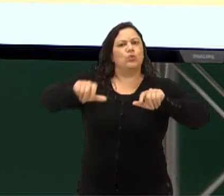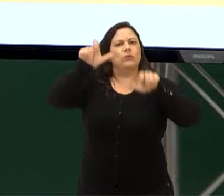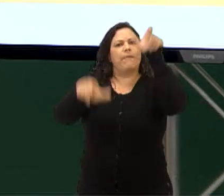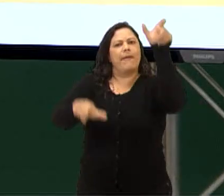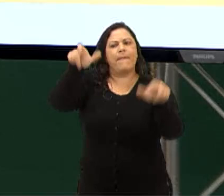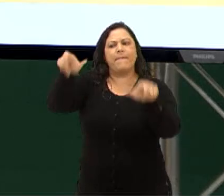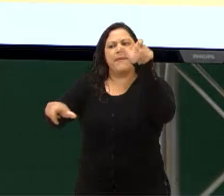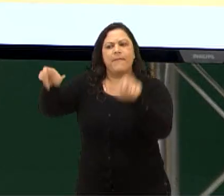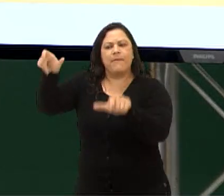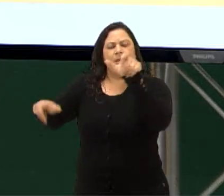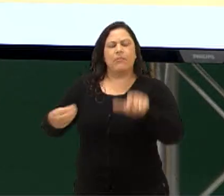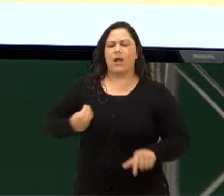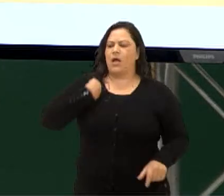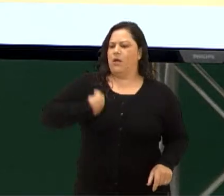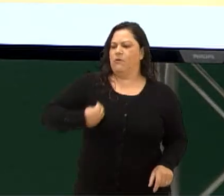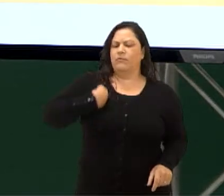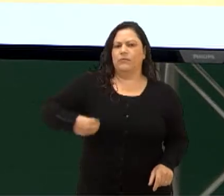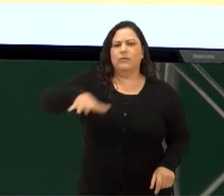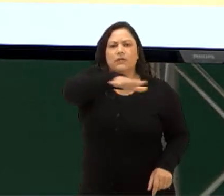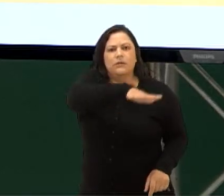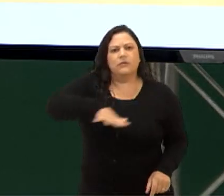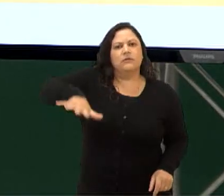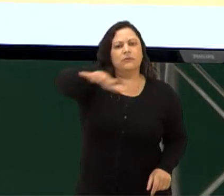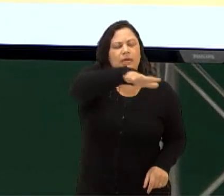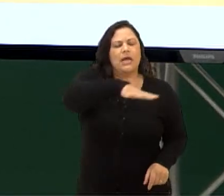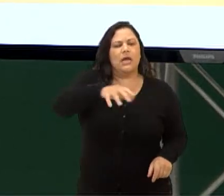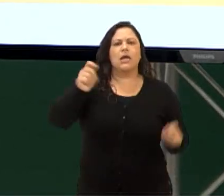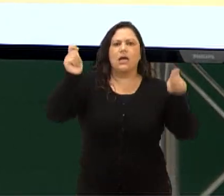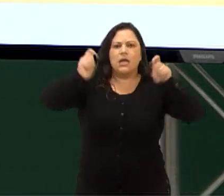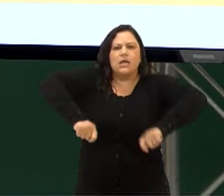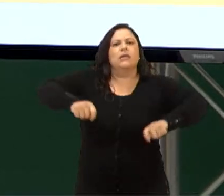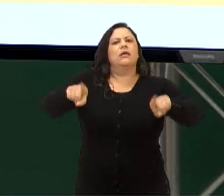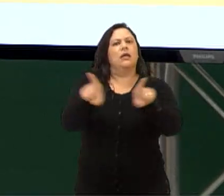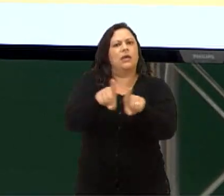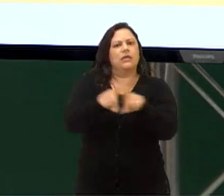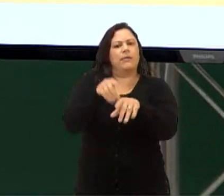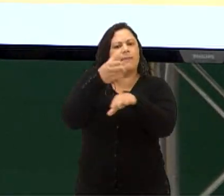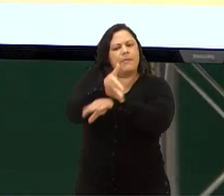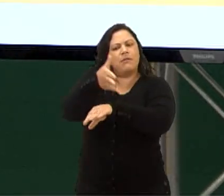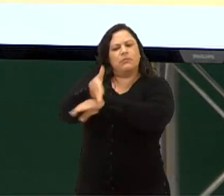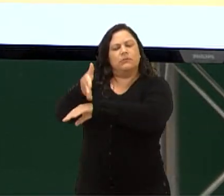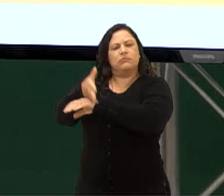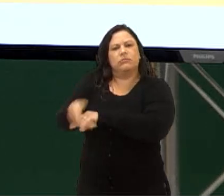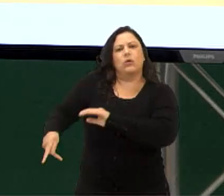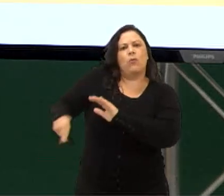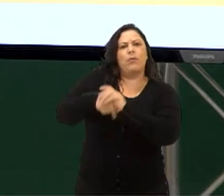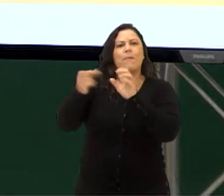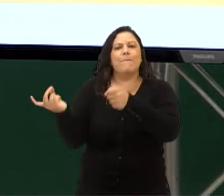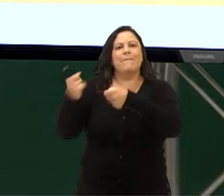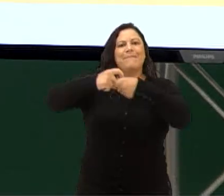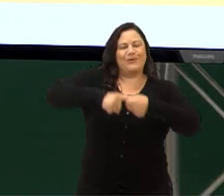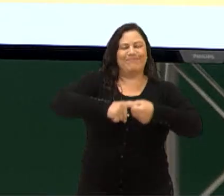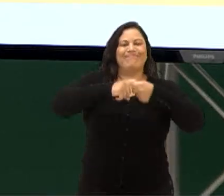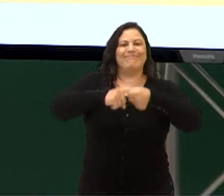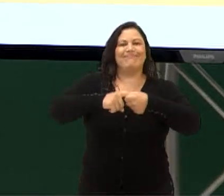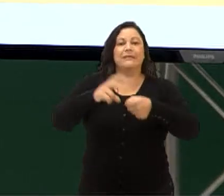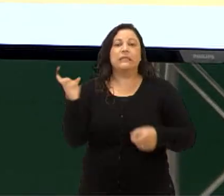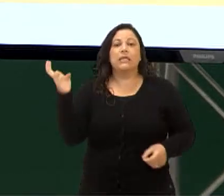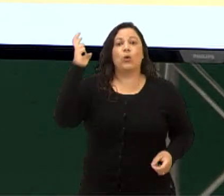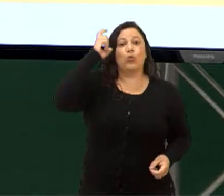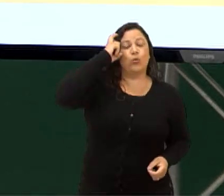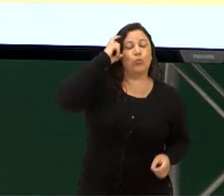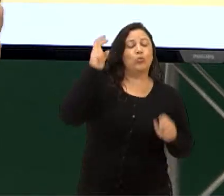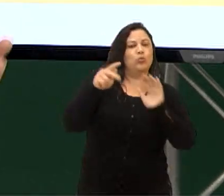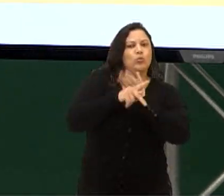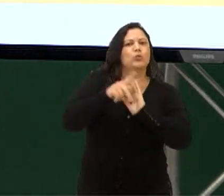em determinados territórios, também, de alguma forma, participava da cultura grega. Então é muito comum você encontrar aí em